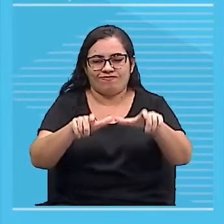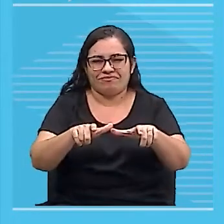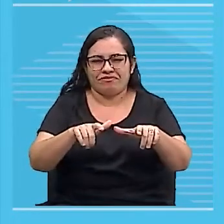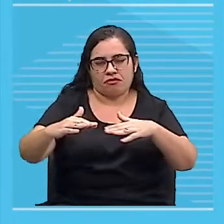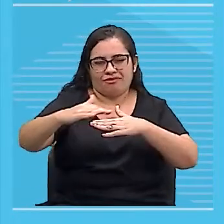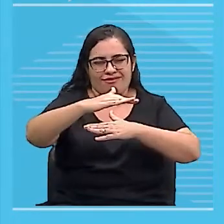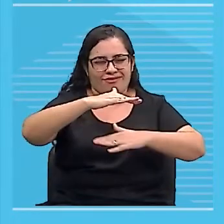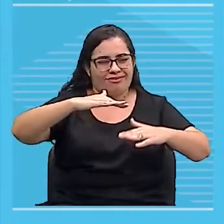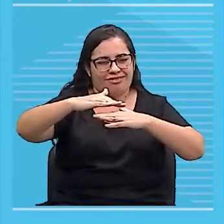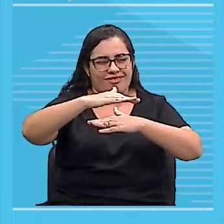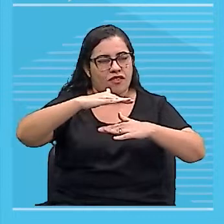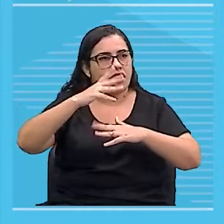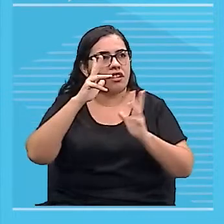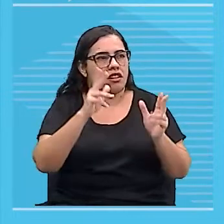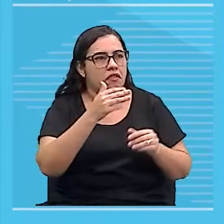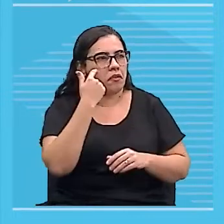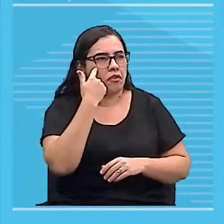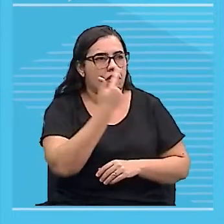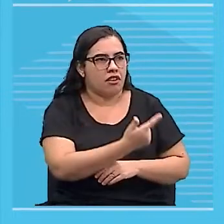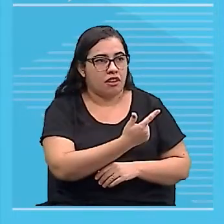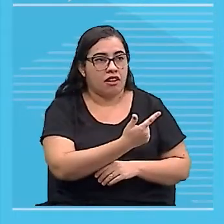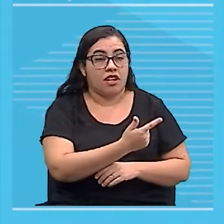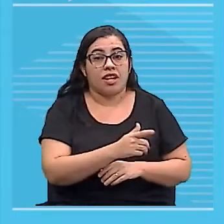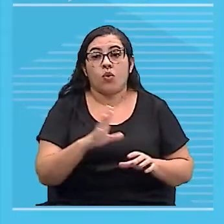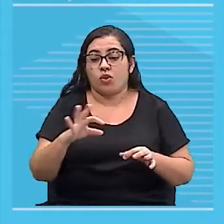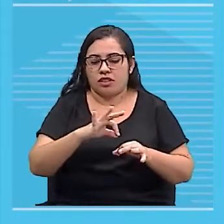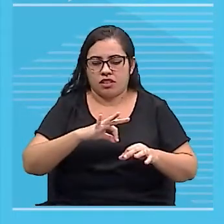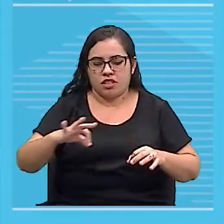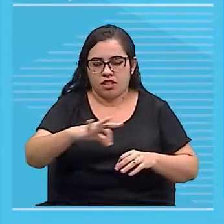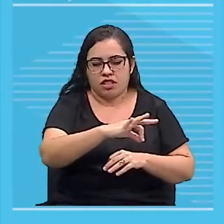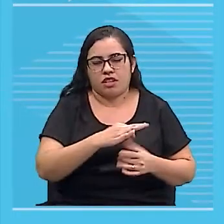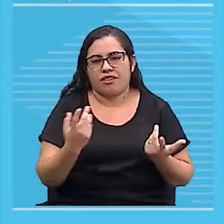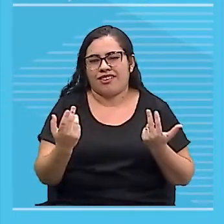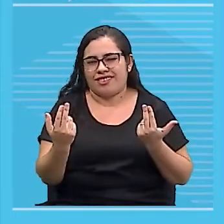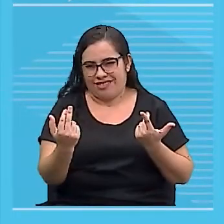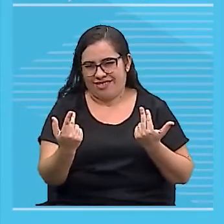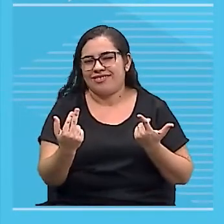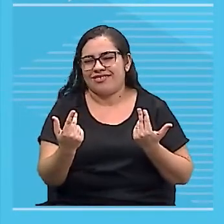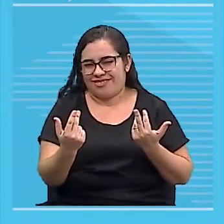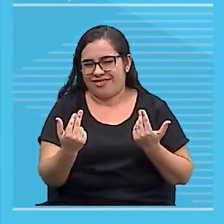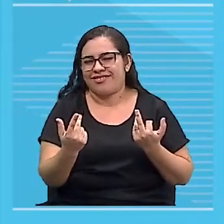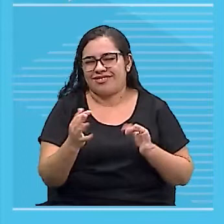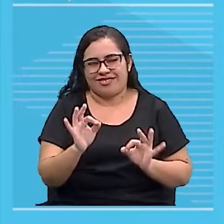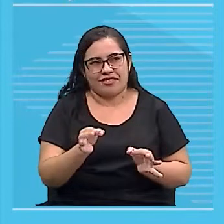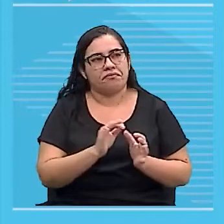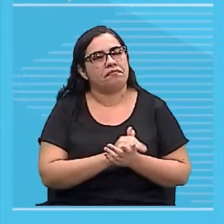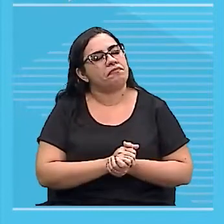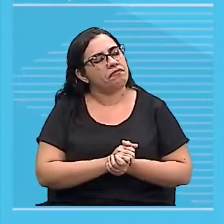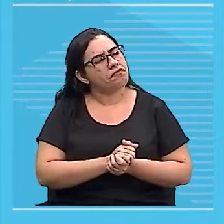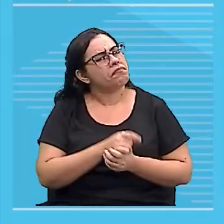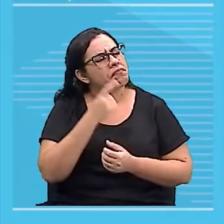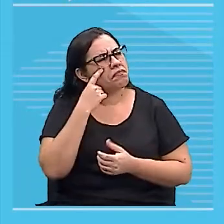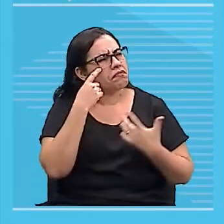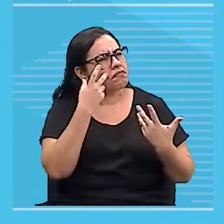paralelas e de mesmo tamanho. Beleza? Professor, eu estou percebendo que